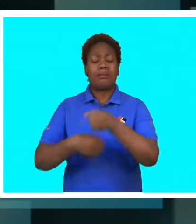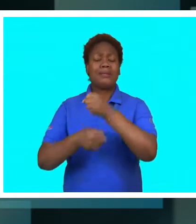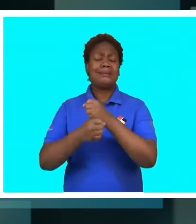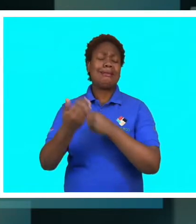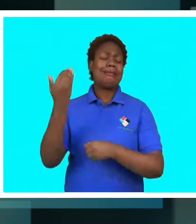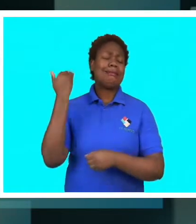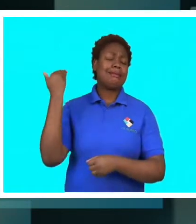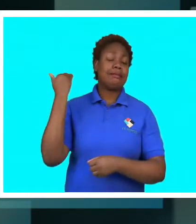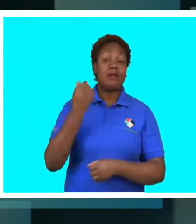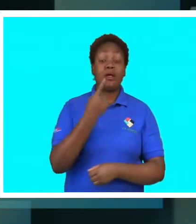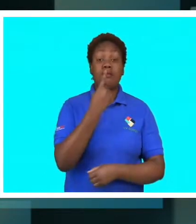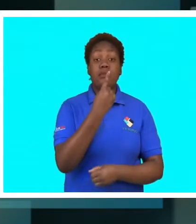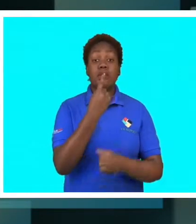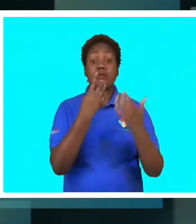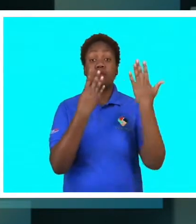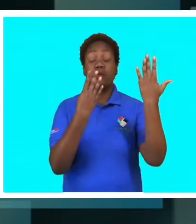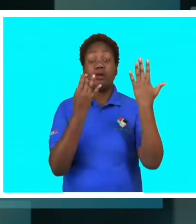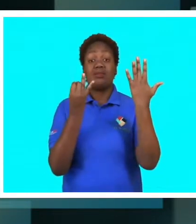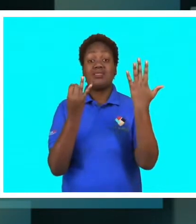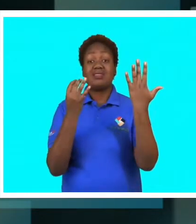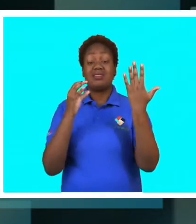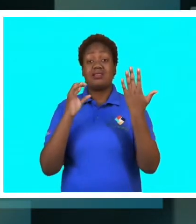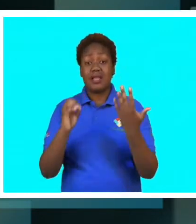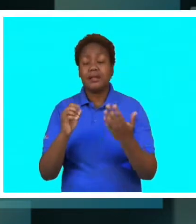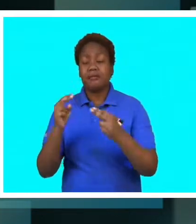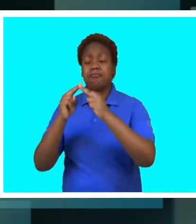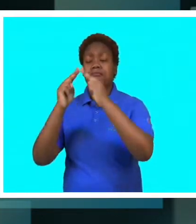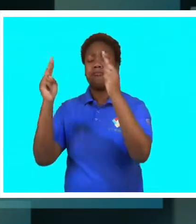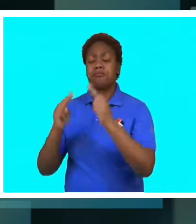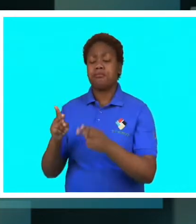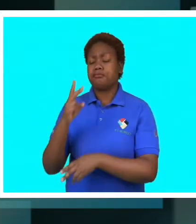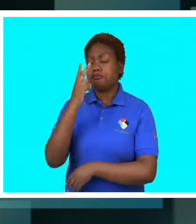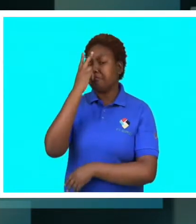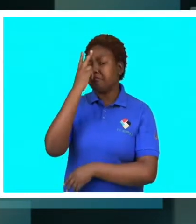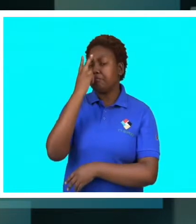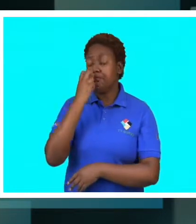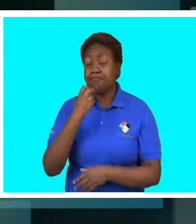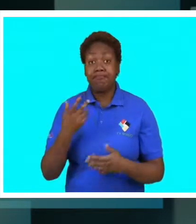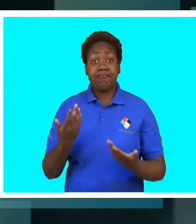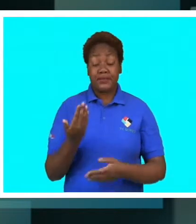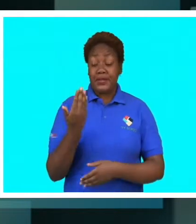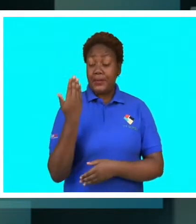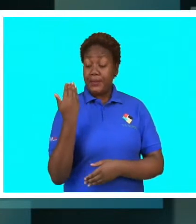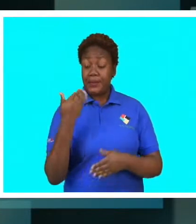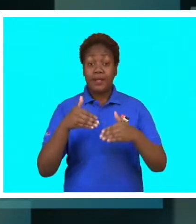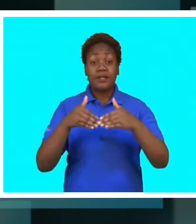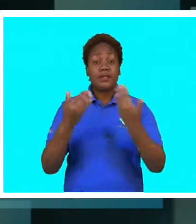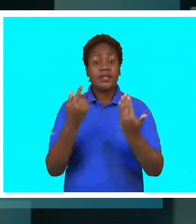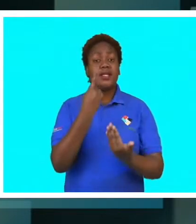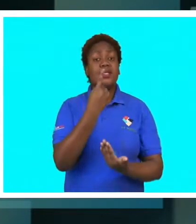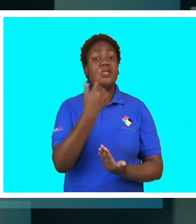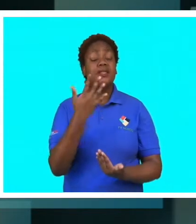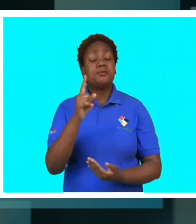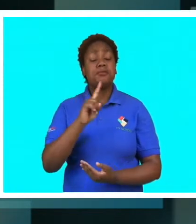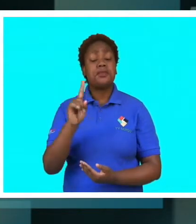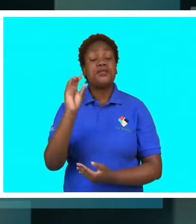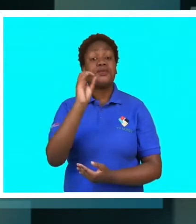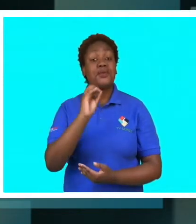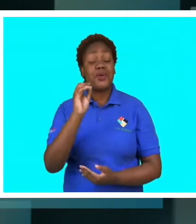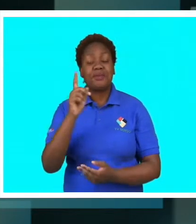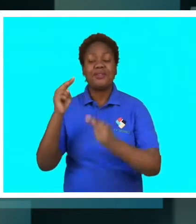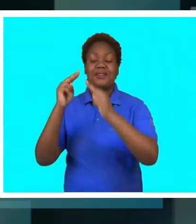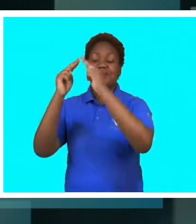internacional da Bengala Branca celebra-se a 15 de outubro. Data instituída pela Federação Internacional de